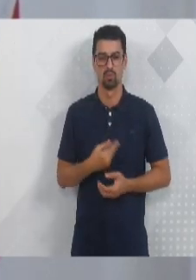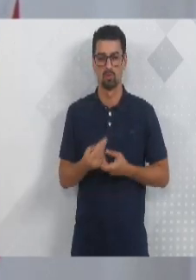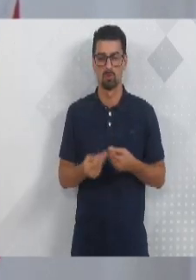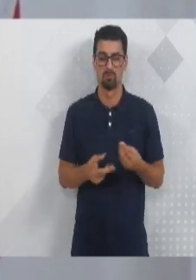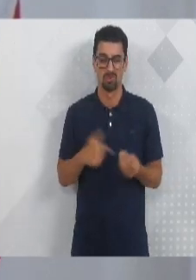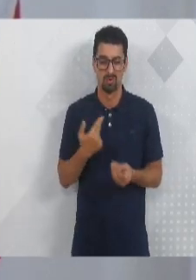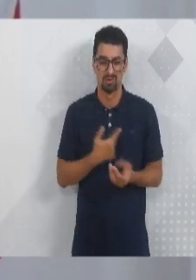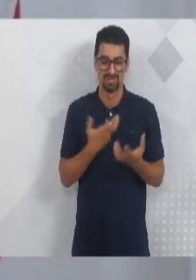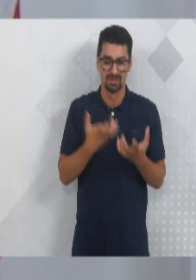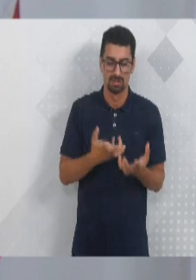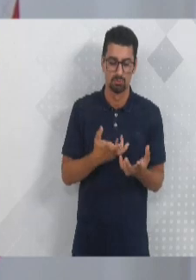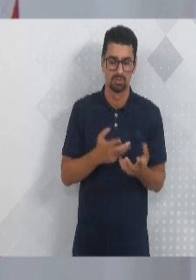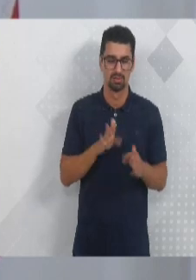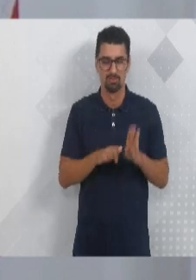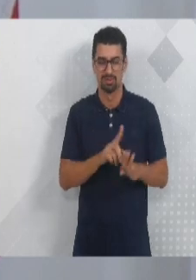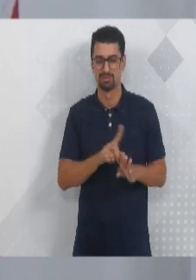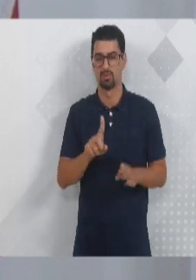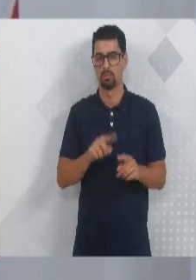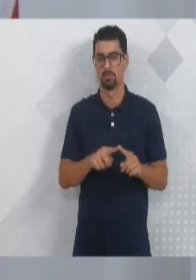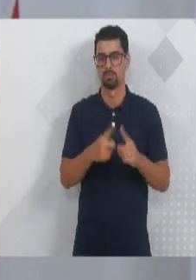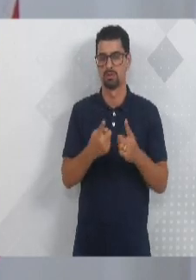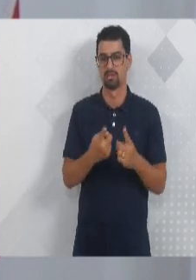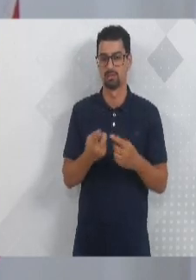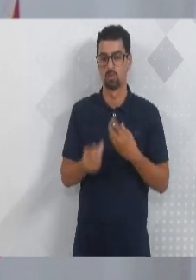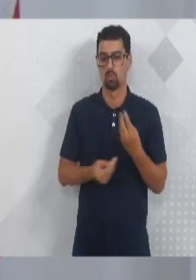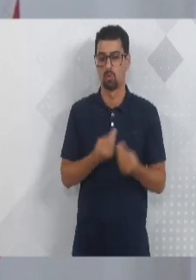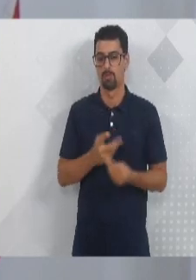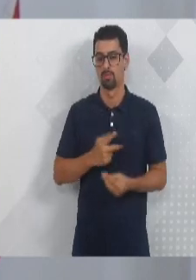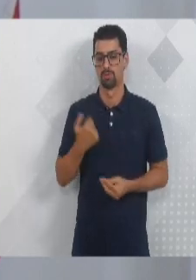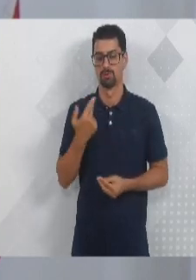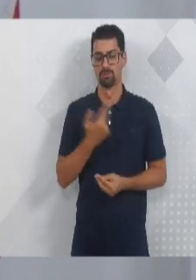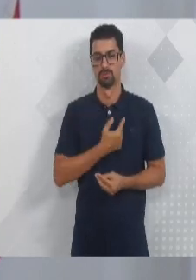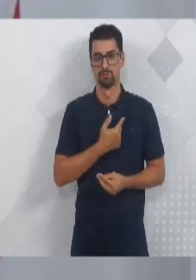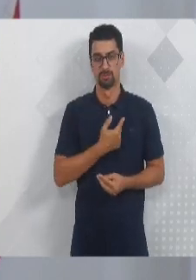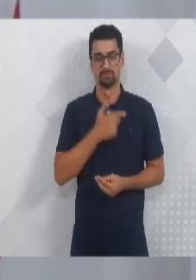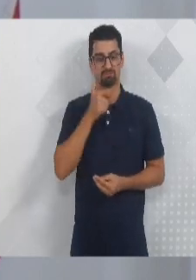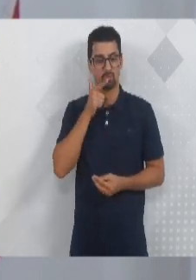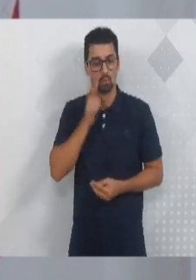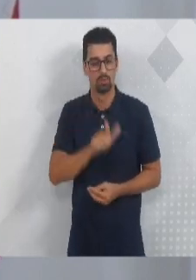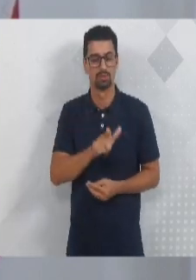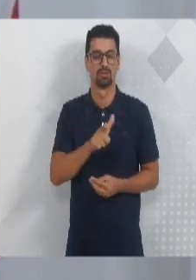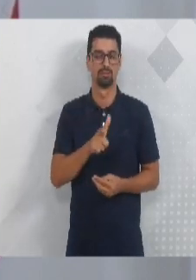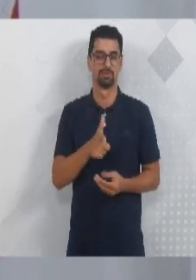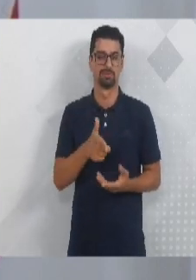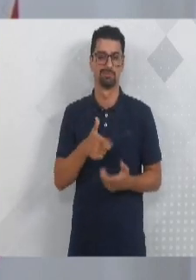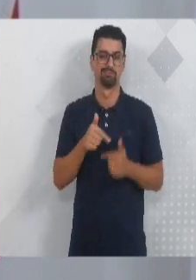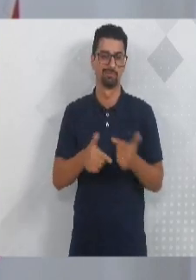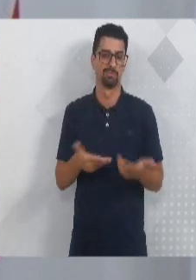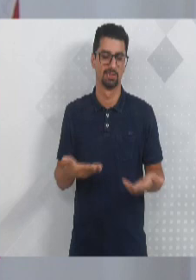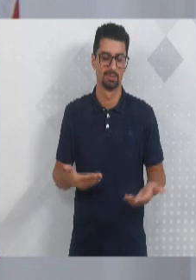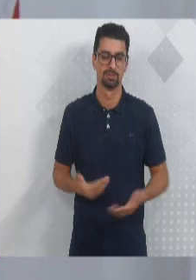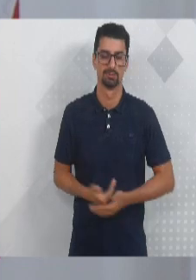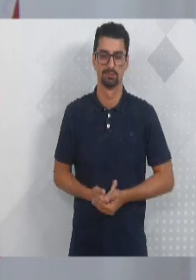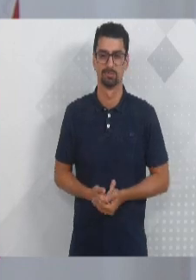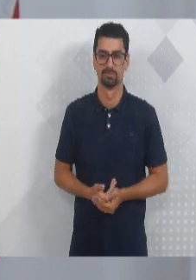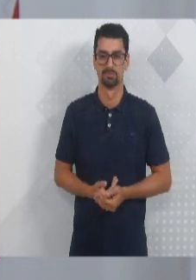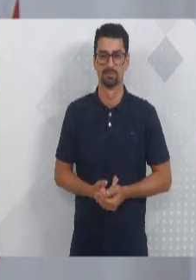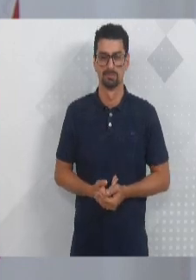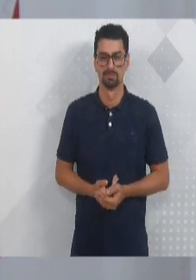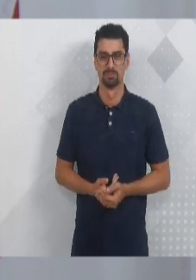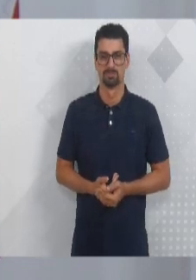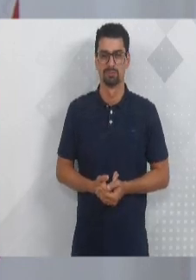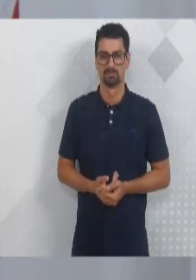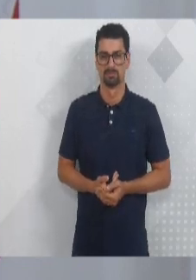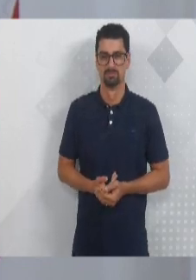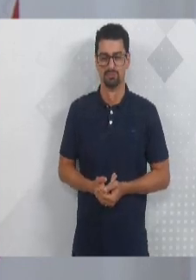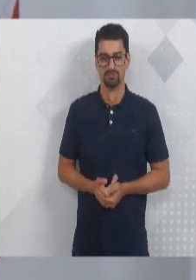nós queríamos mas como nós nós podíamos então foi dessa forma que